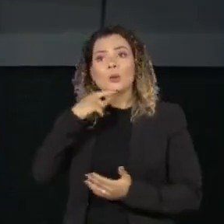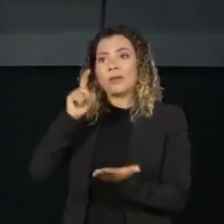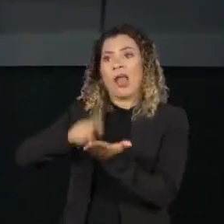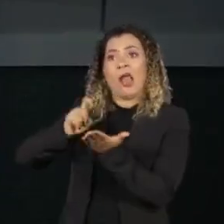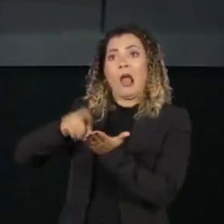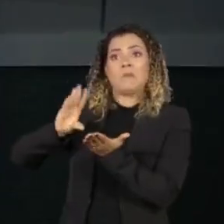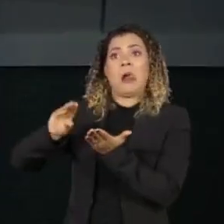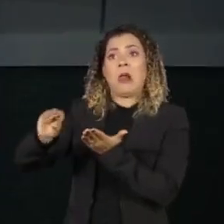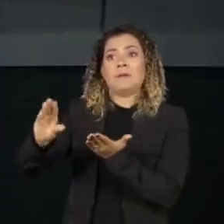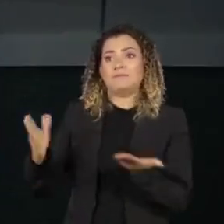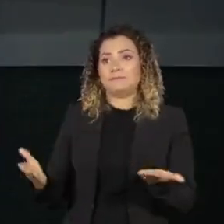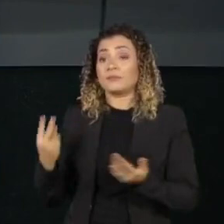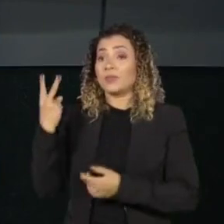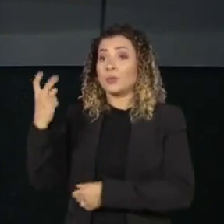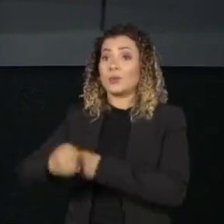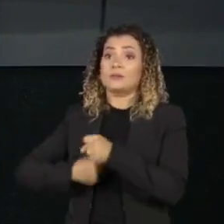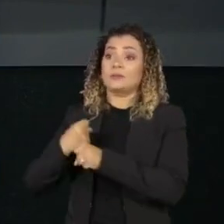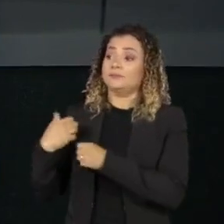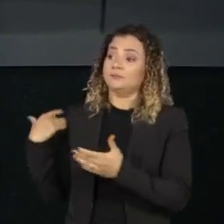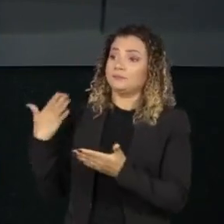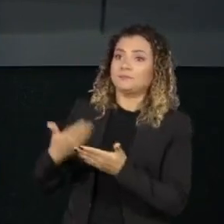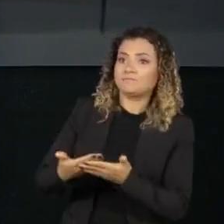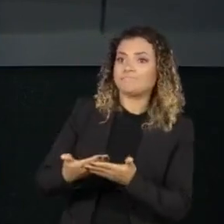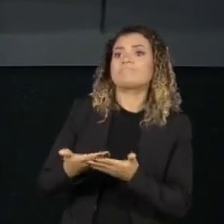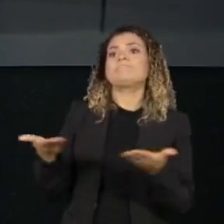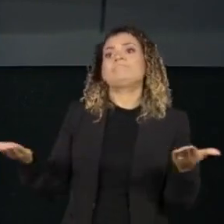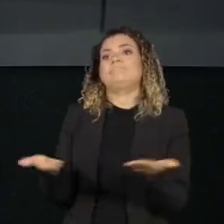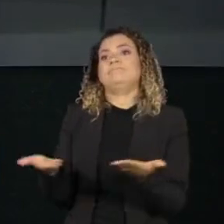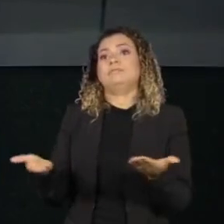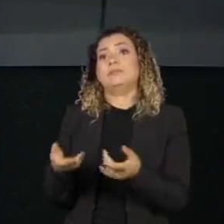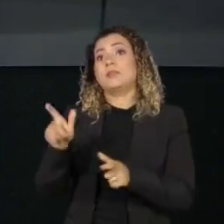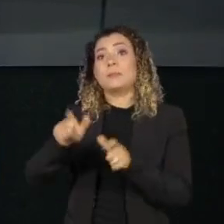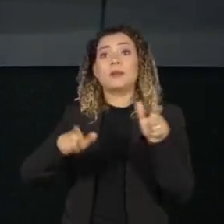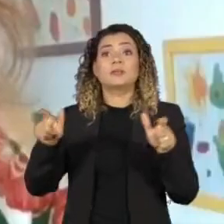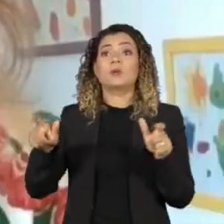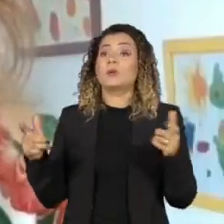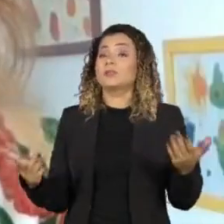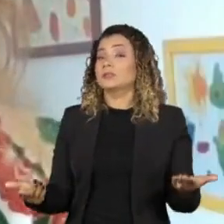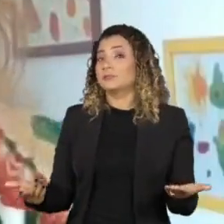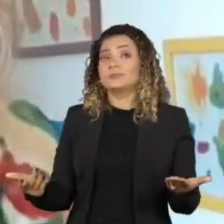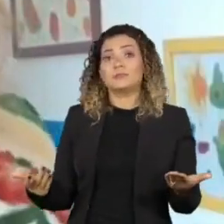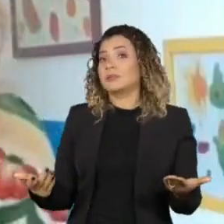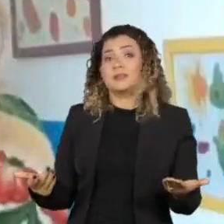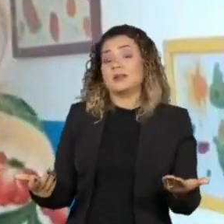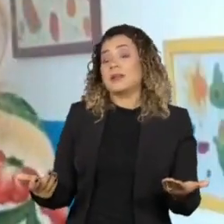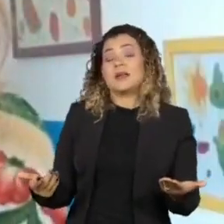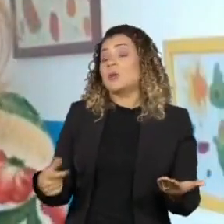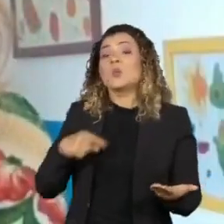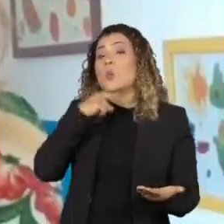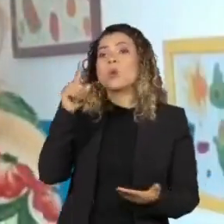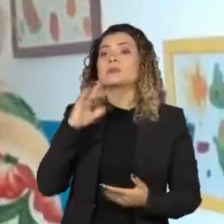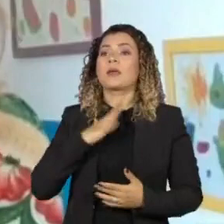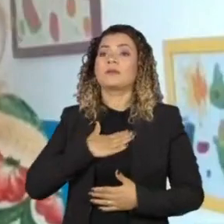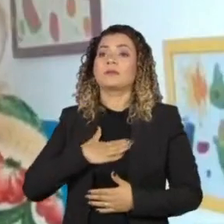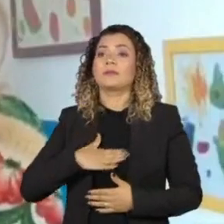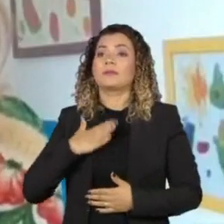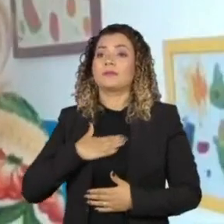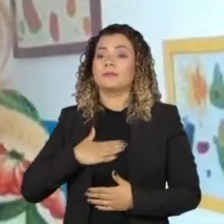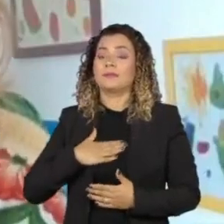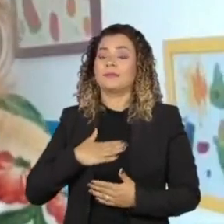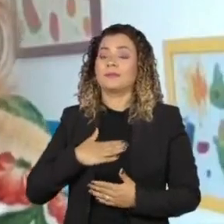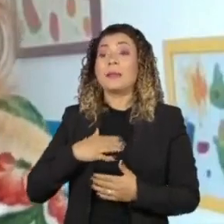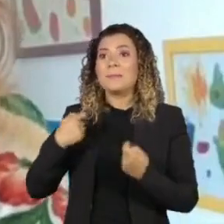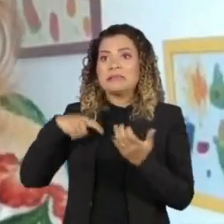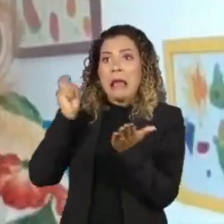E agora, 2 anos depois que essa solução está disponível, as pessoas, de fato, não só não conseguem não acelerar os